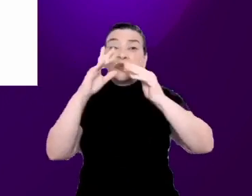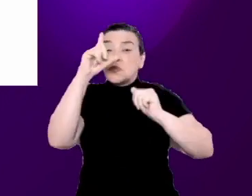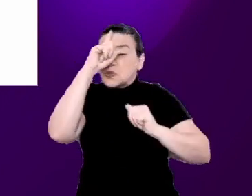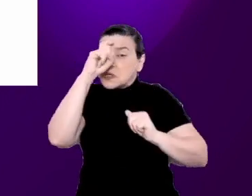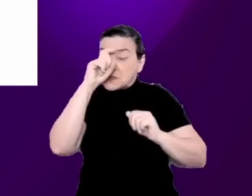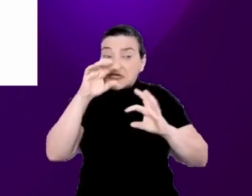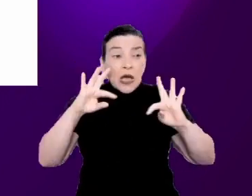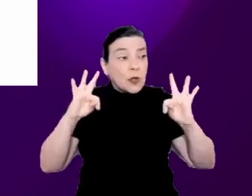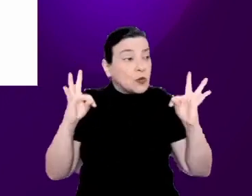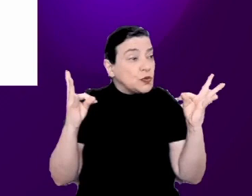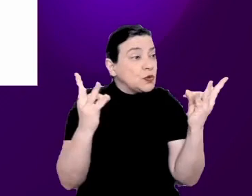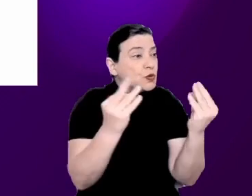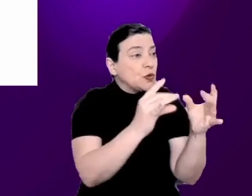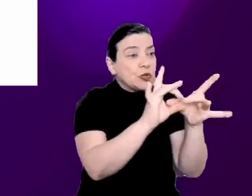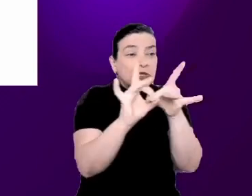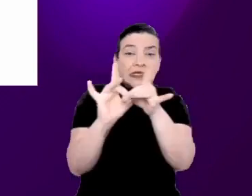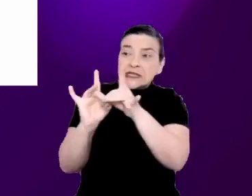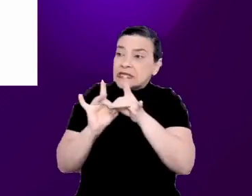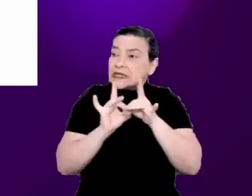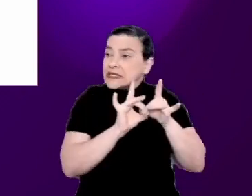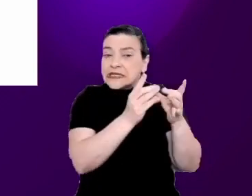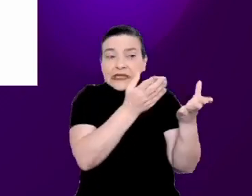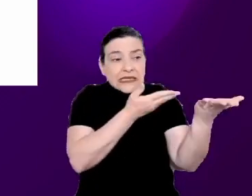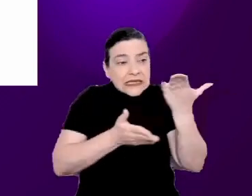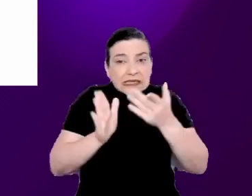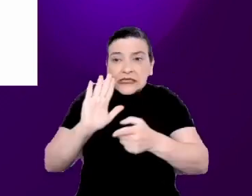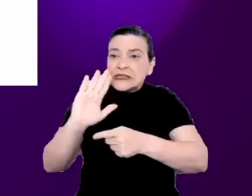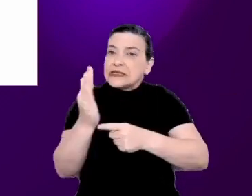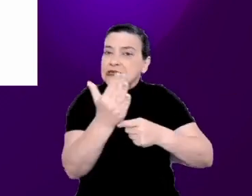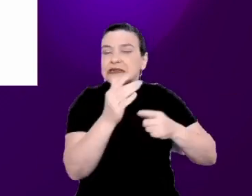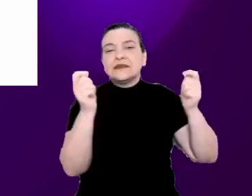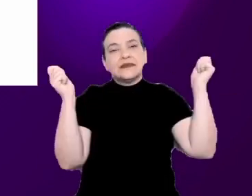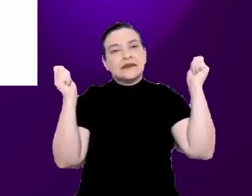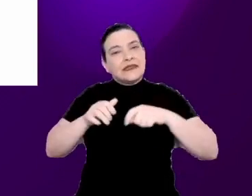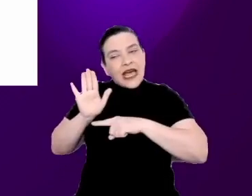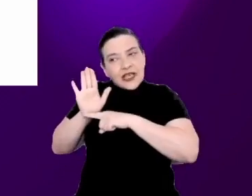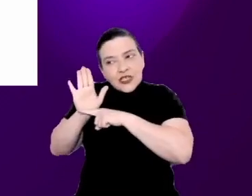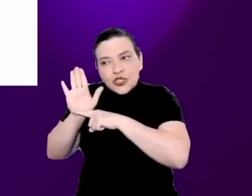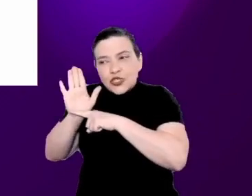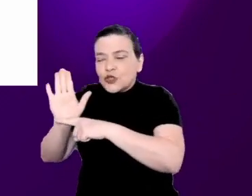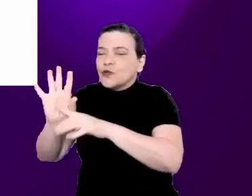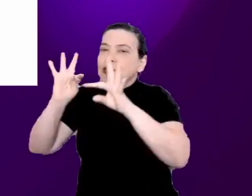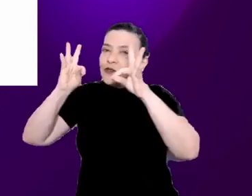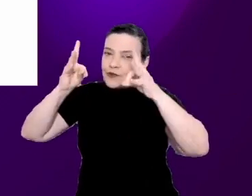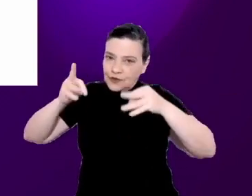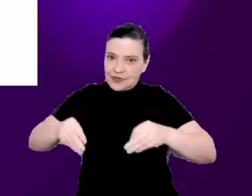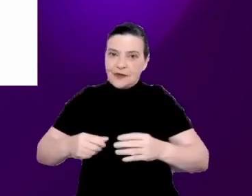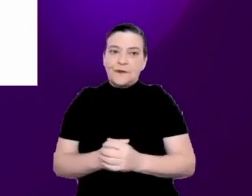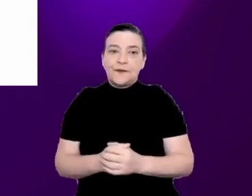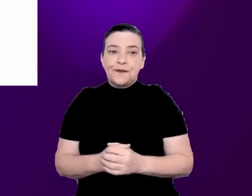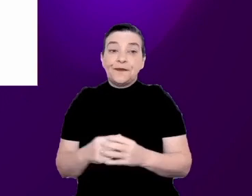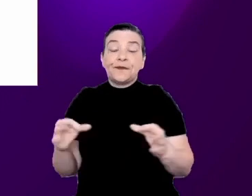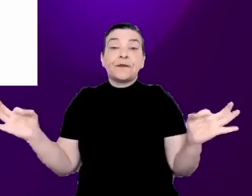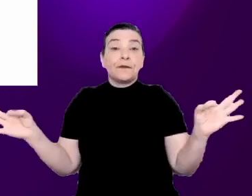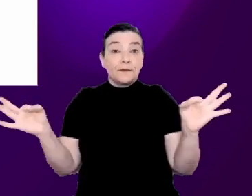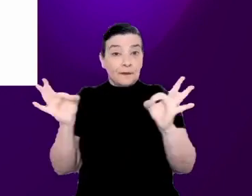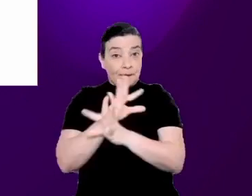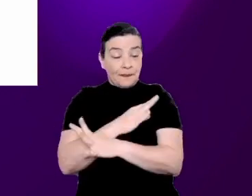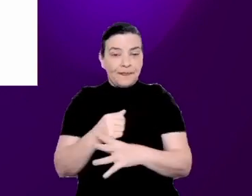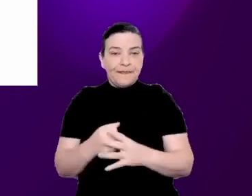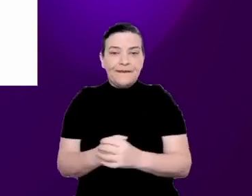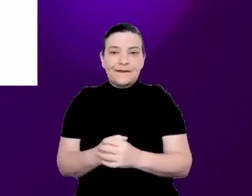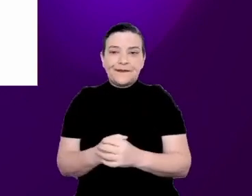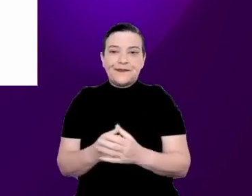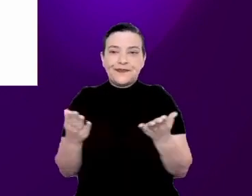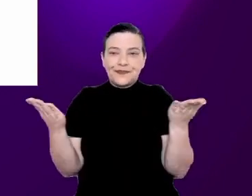tudo isso, a gente garante sim a integração do cuidado. Para finalizar,